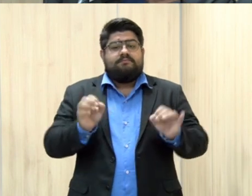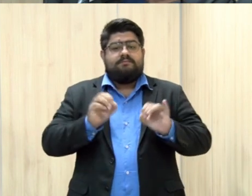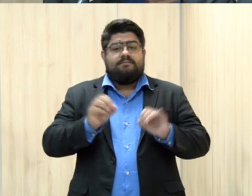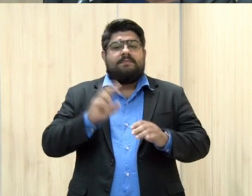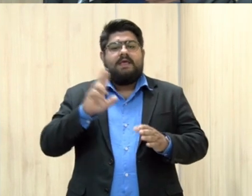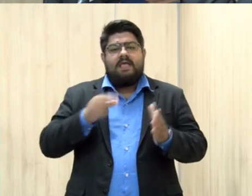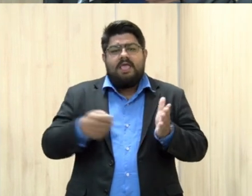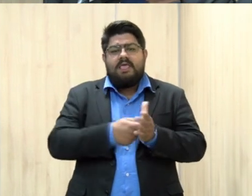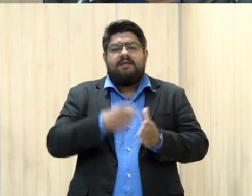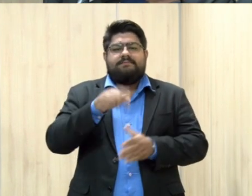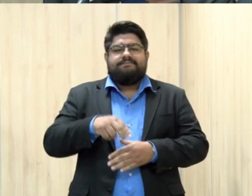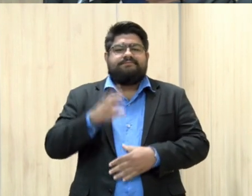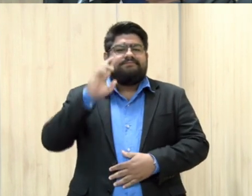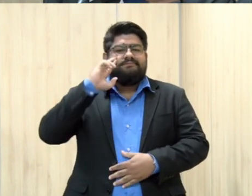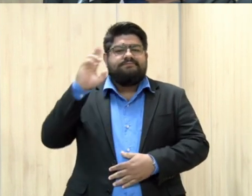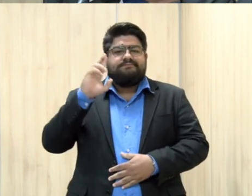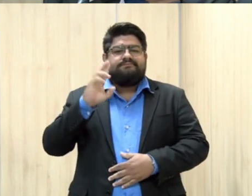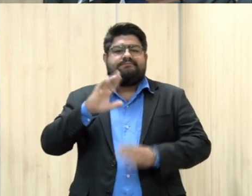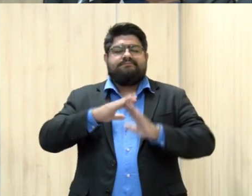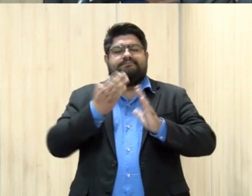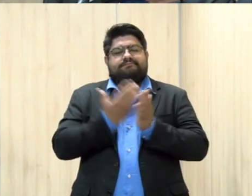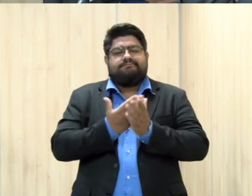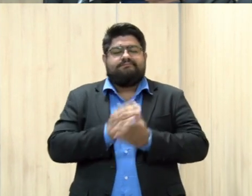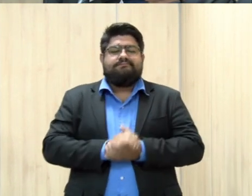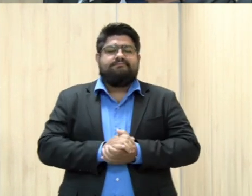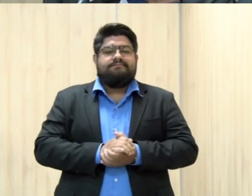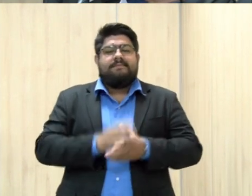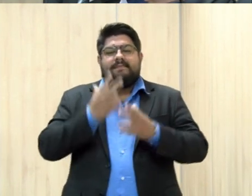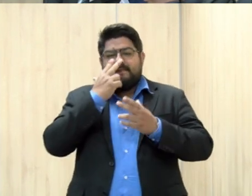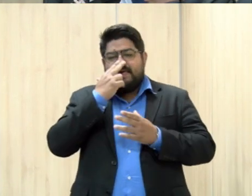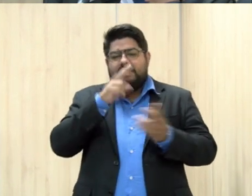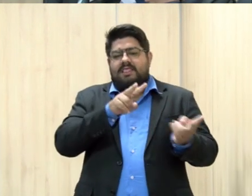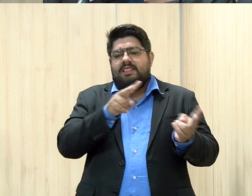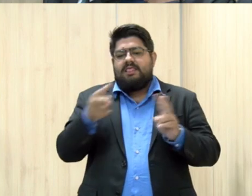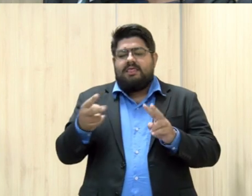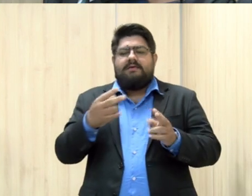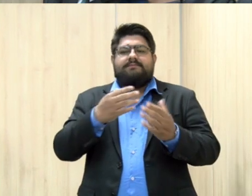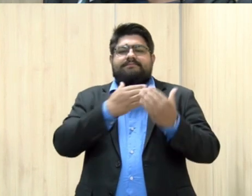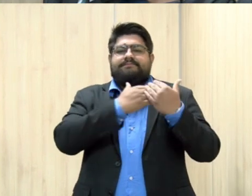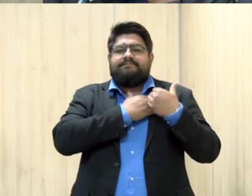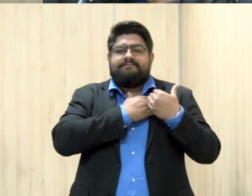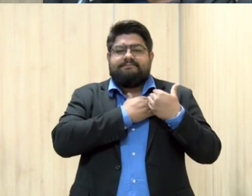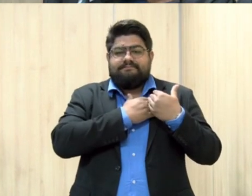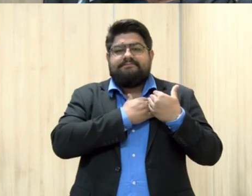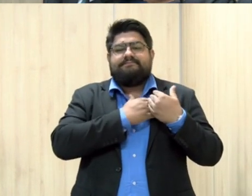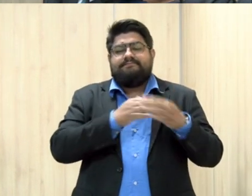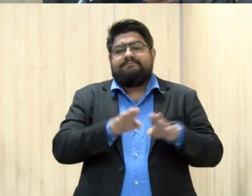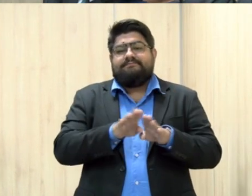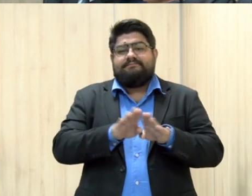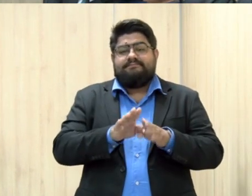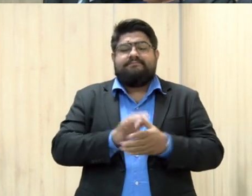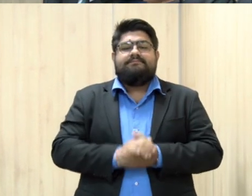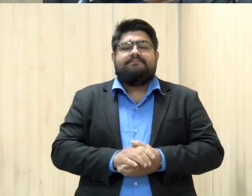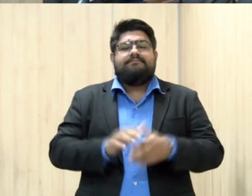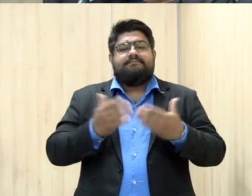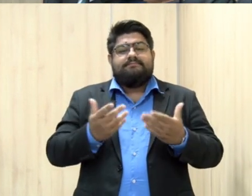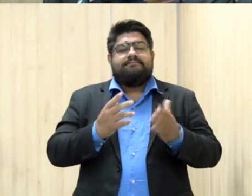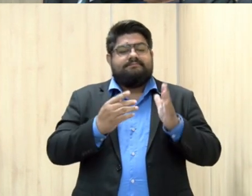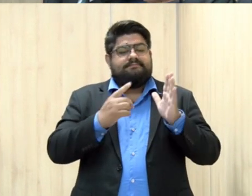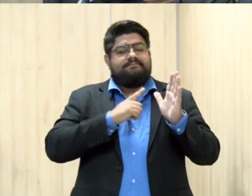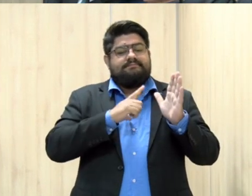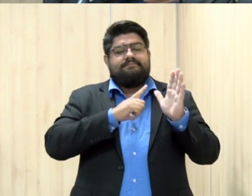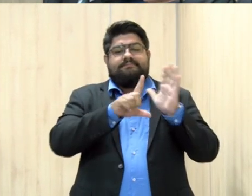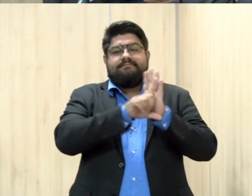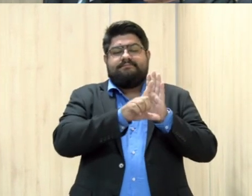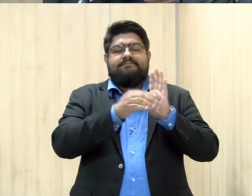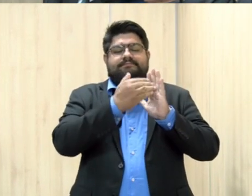escolar Então parece que é uma transferência de responsabilidade civil também que não encontra Amparo na legislação